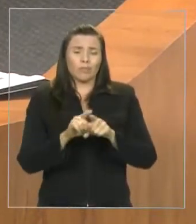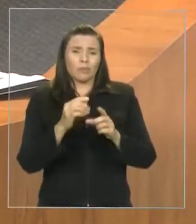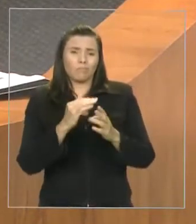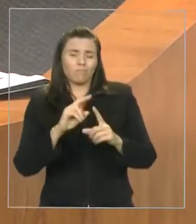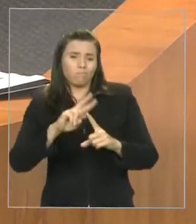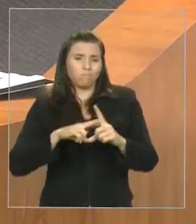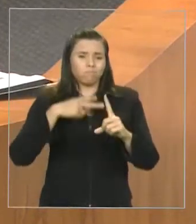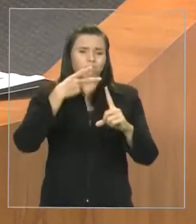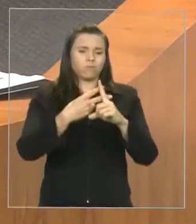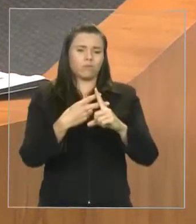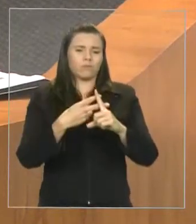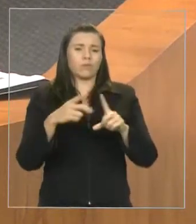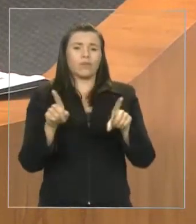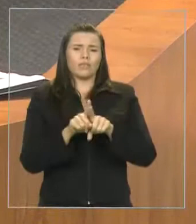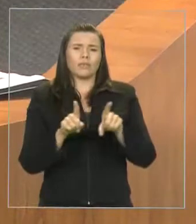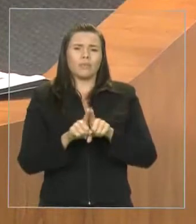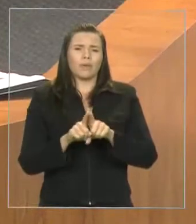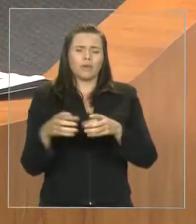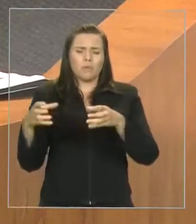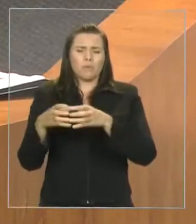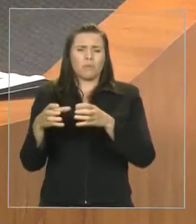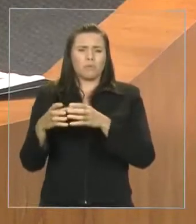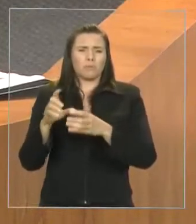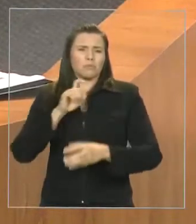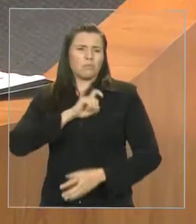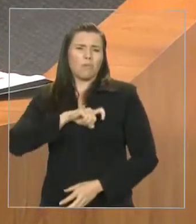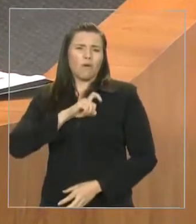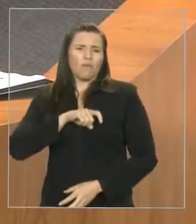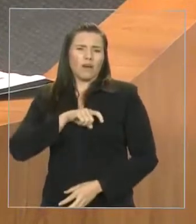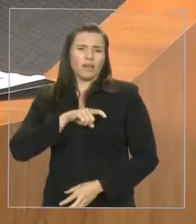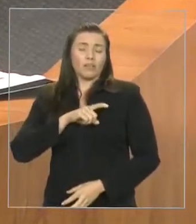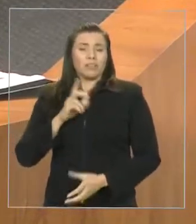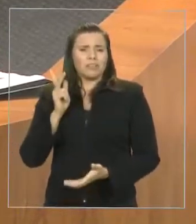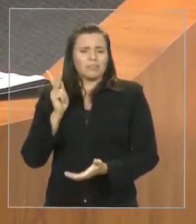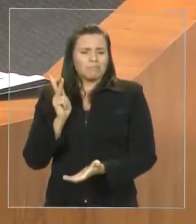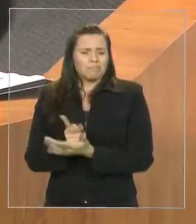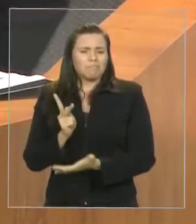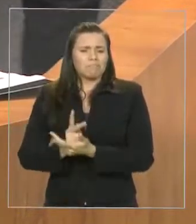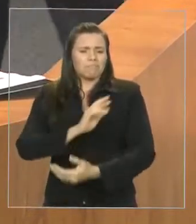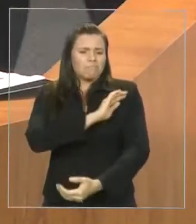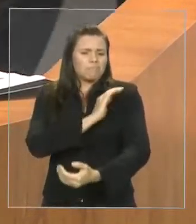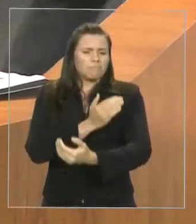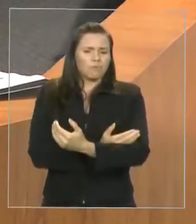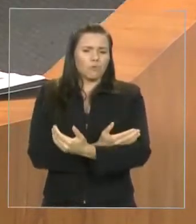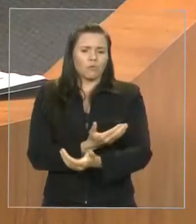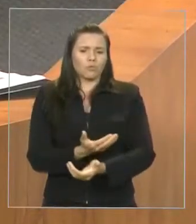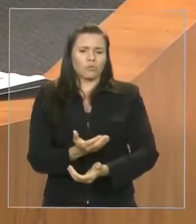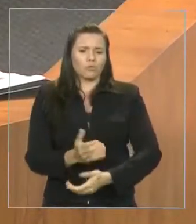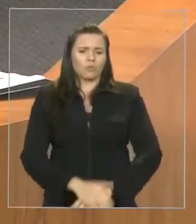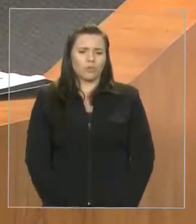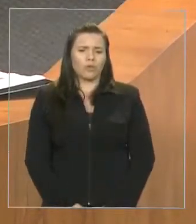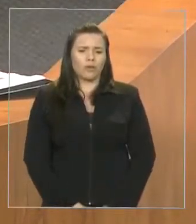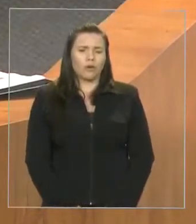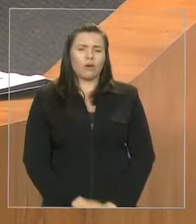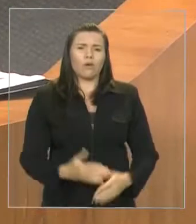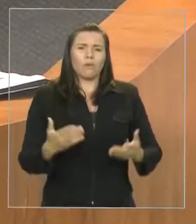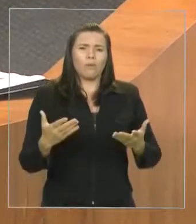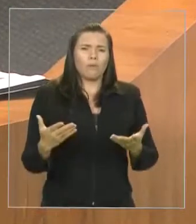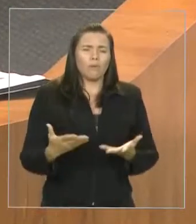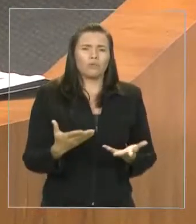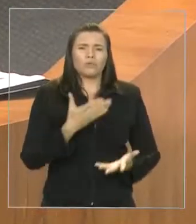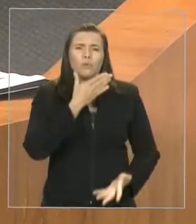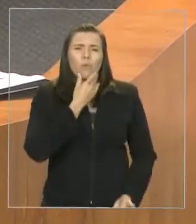maus, o homem chega a desanimar da virtude, a rir-se da honra e a ter vergonha de ser honesto.